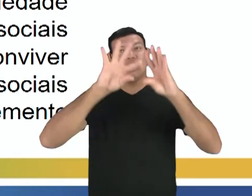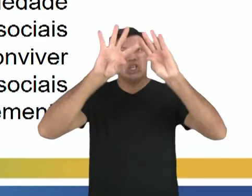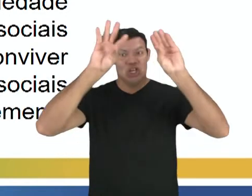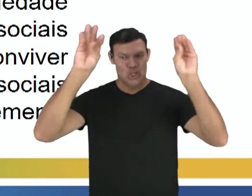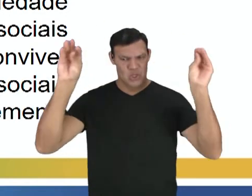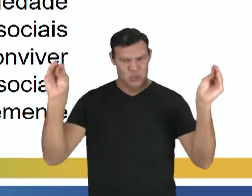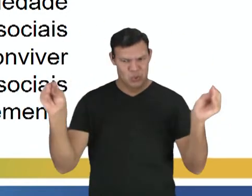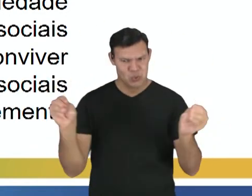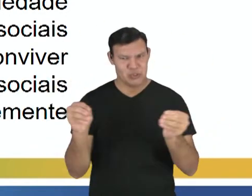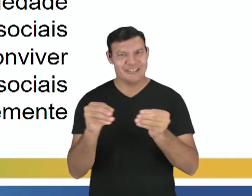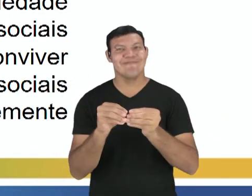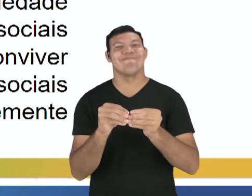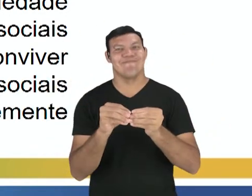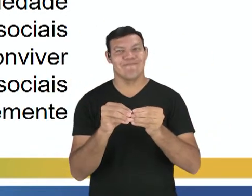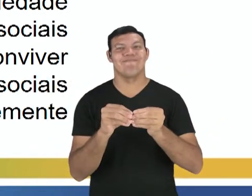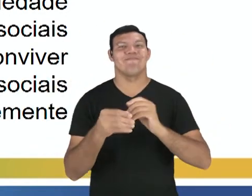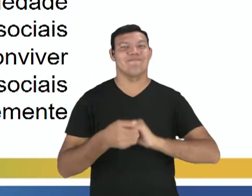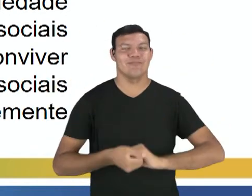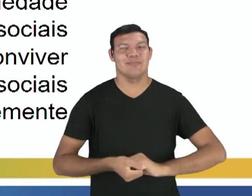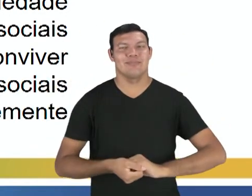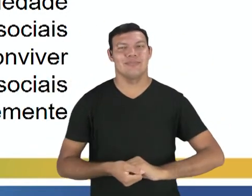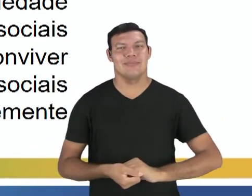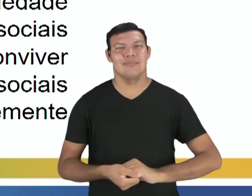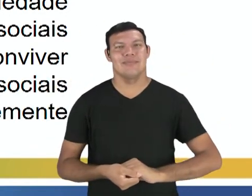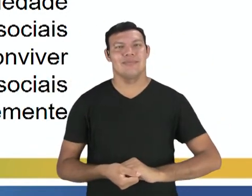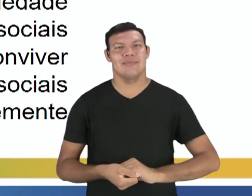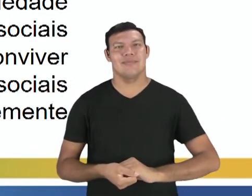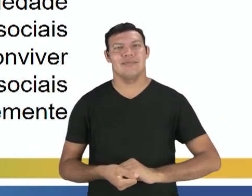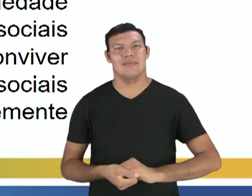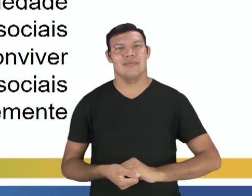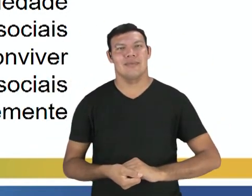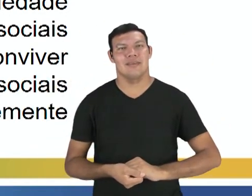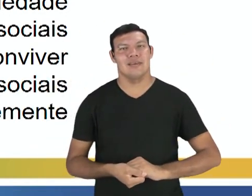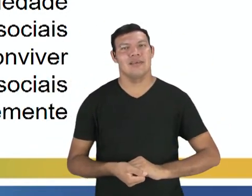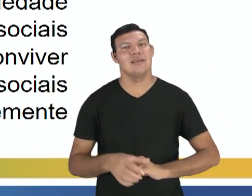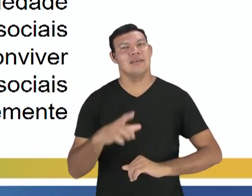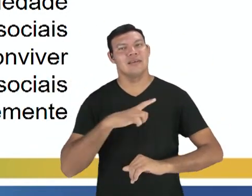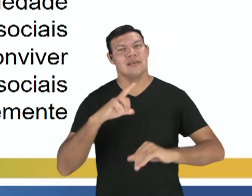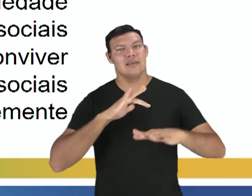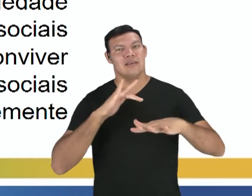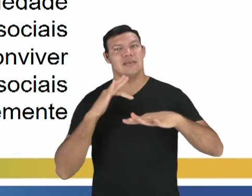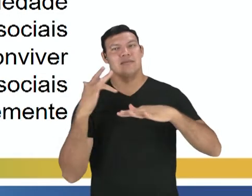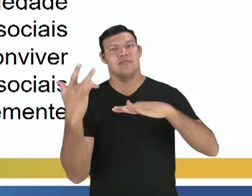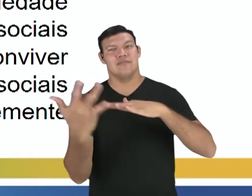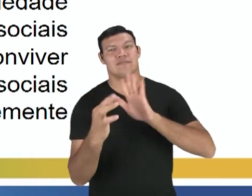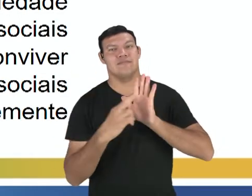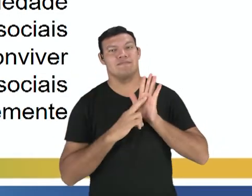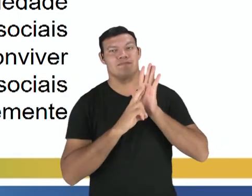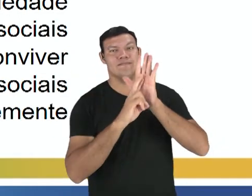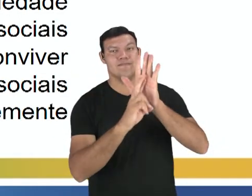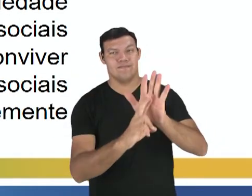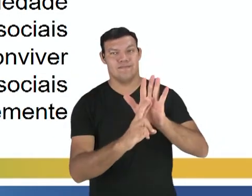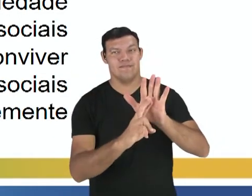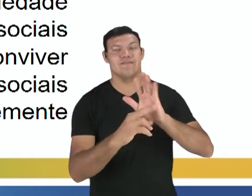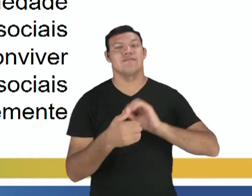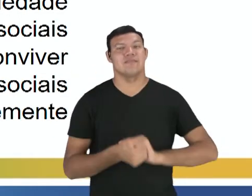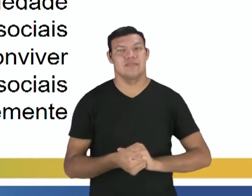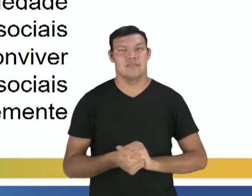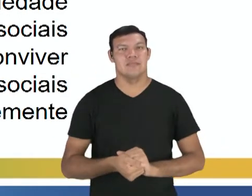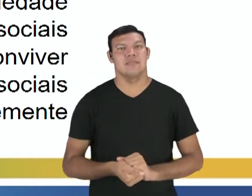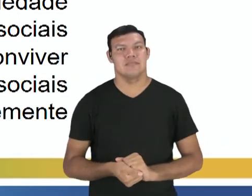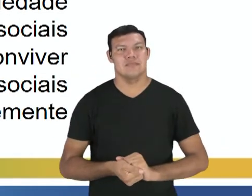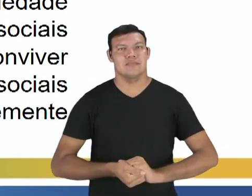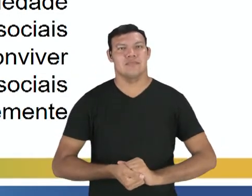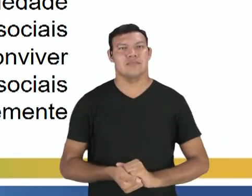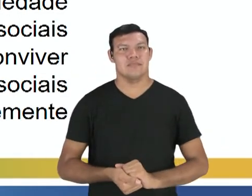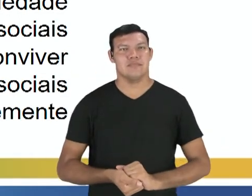desse contexto. Pensando nisso, né, nós temos as redes sociais simbolizam de forma eficiente e